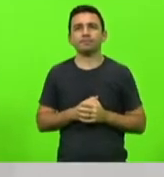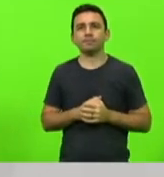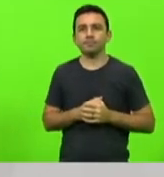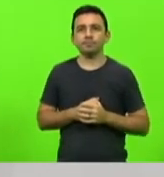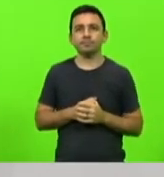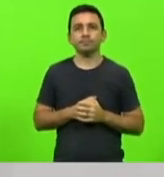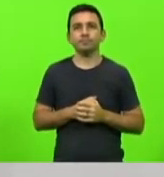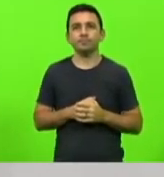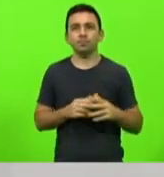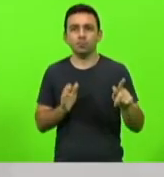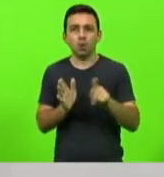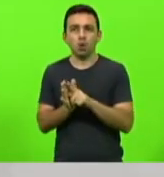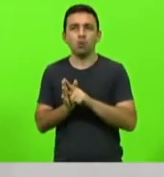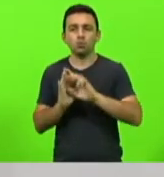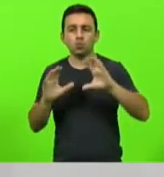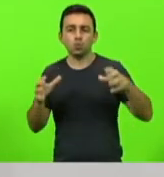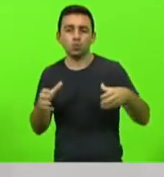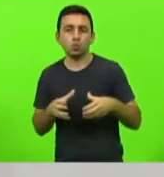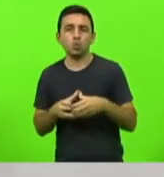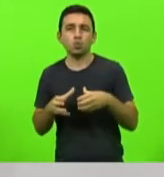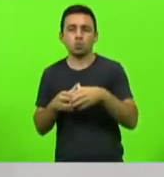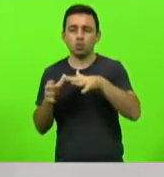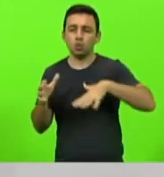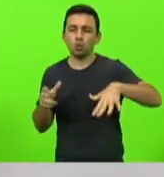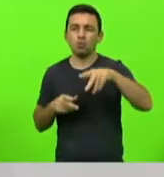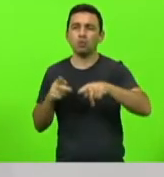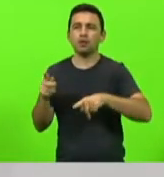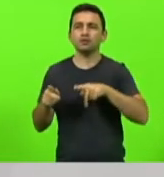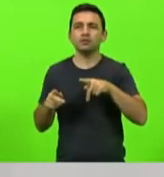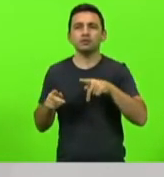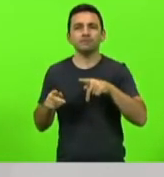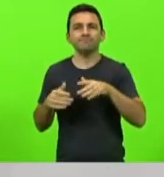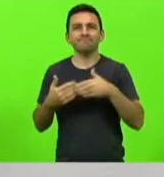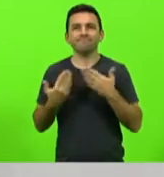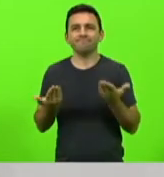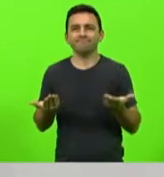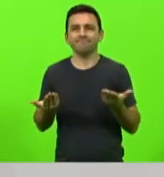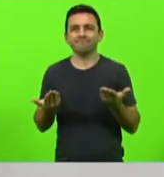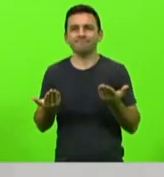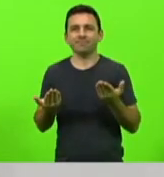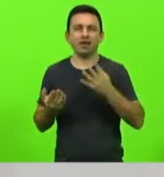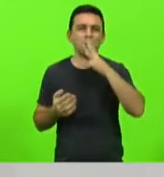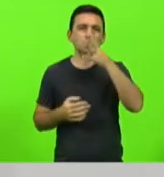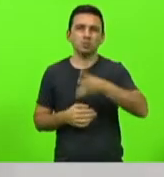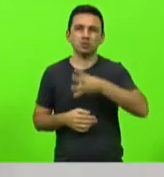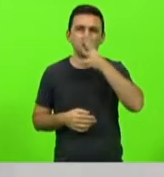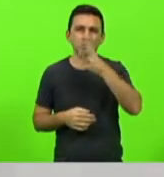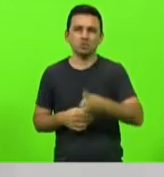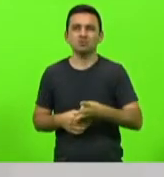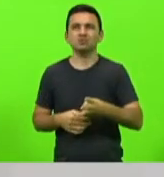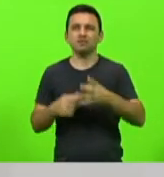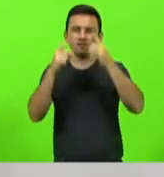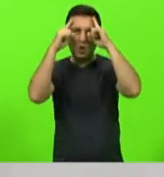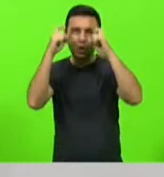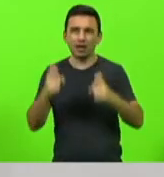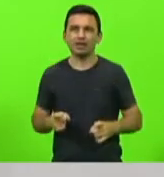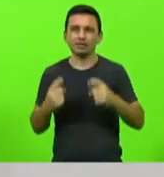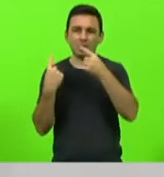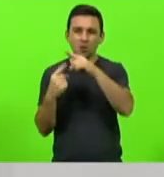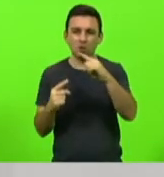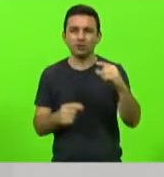daquele povo inocente, e aí faz uma acusação tão violenta, tão